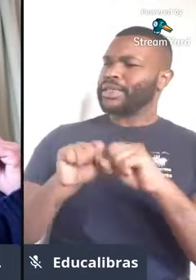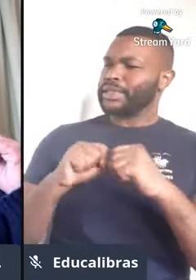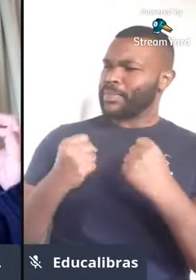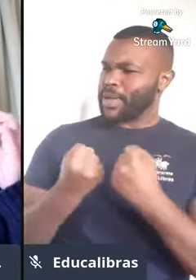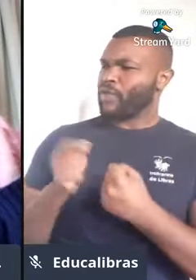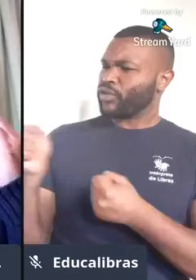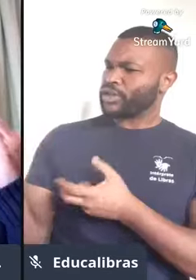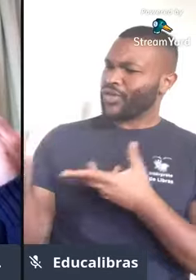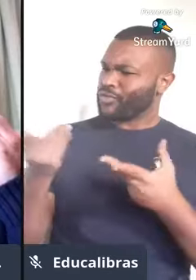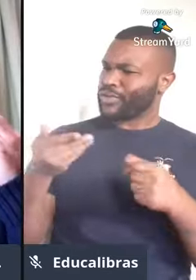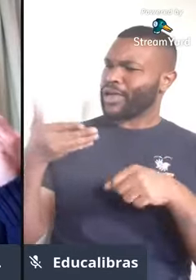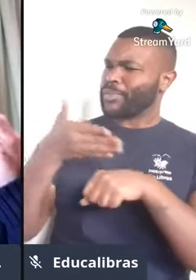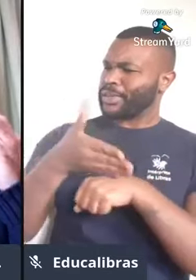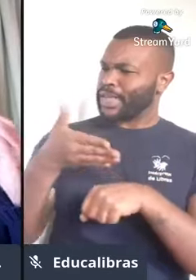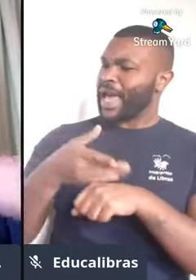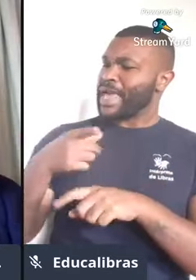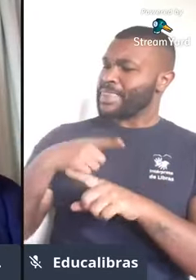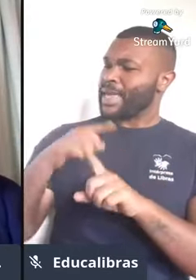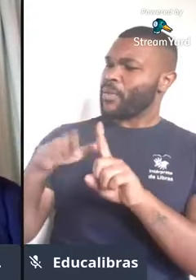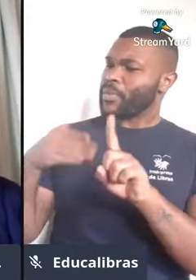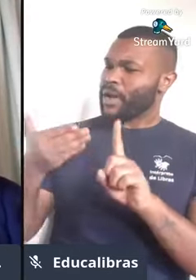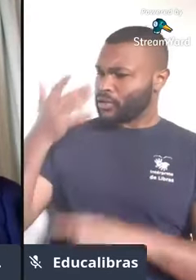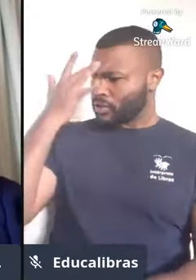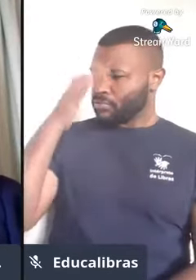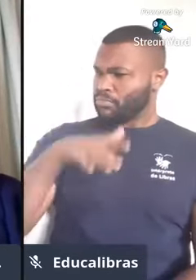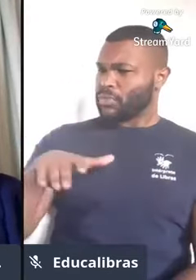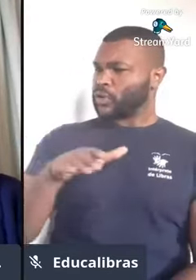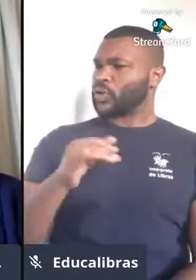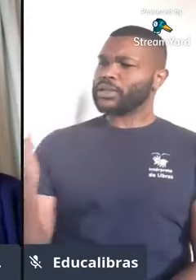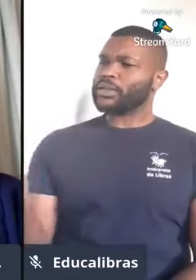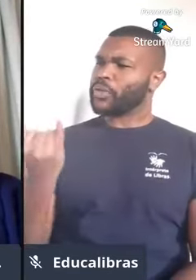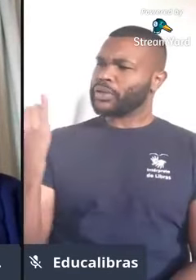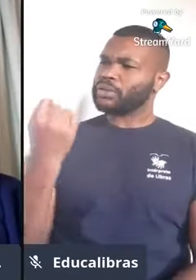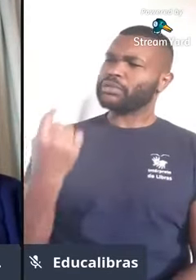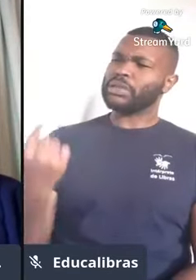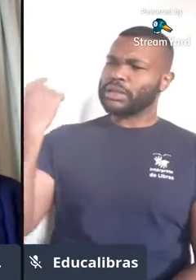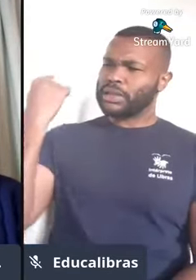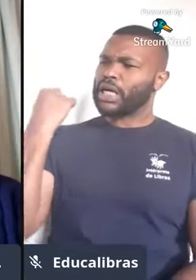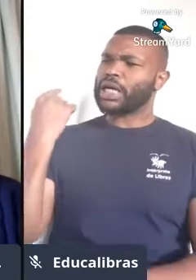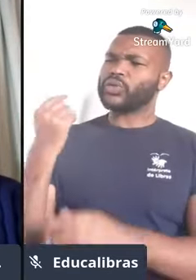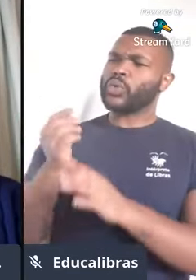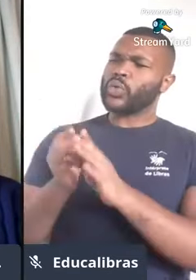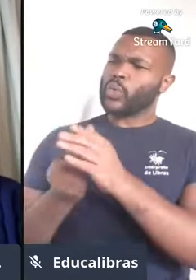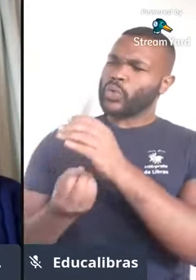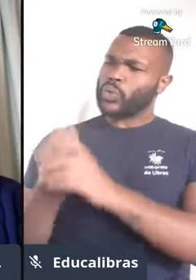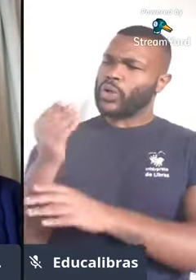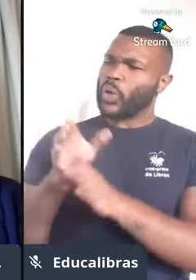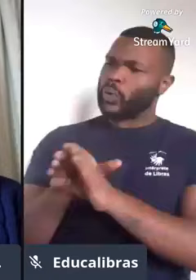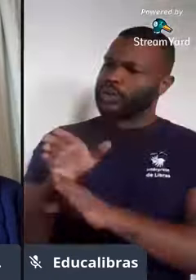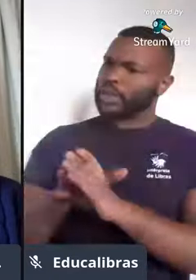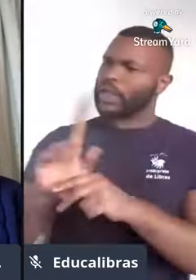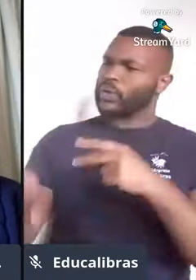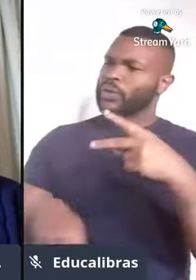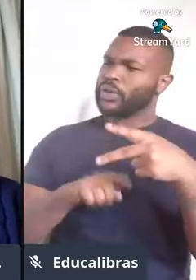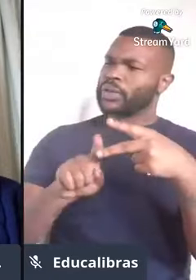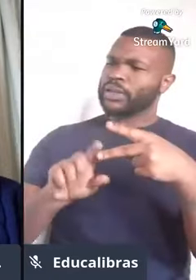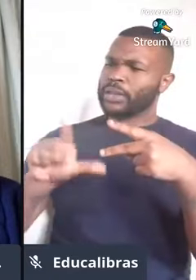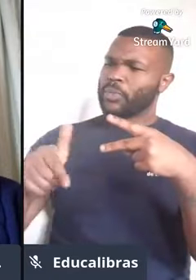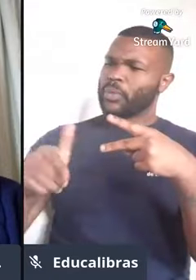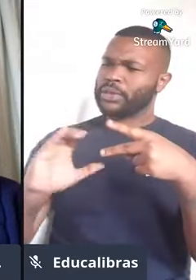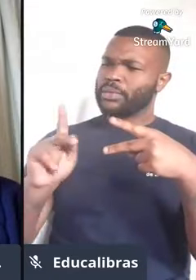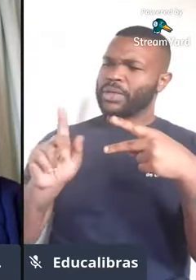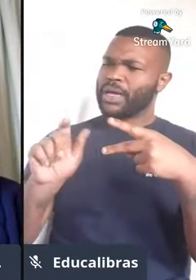homenagem a várias pessoas que foram importantes, desde a criação do conselho, passando pela CPA, que é uma